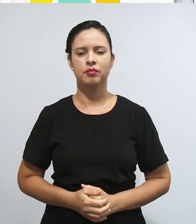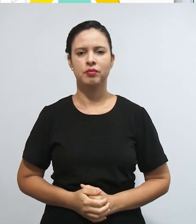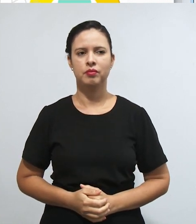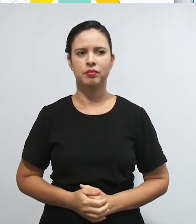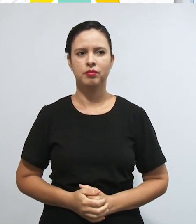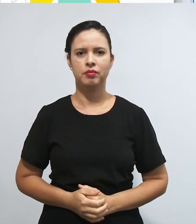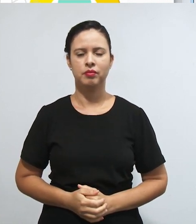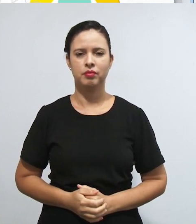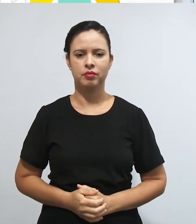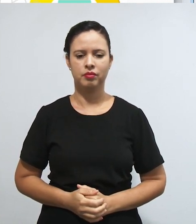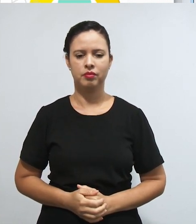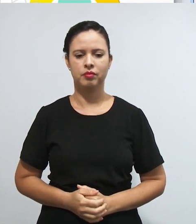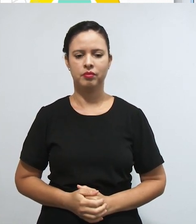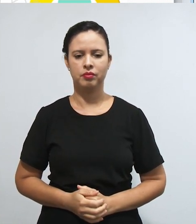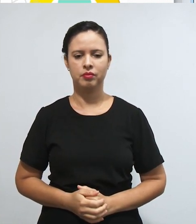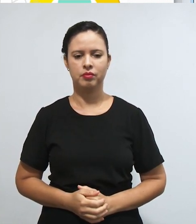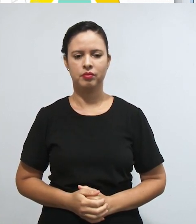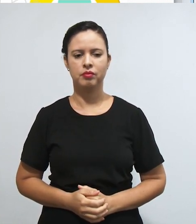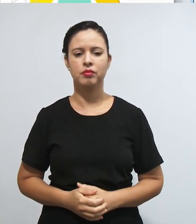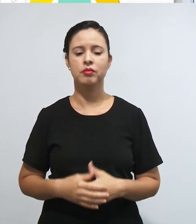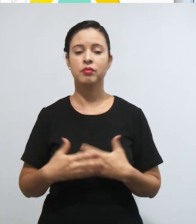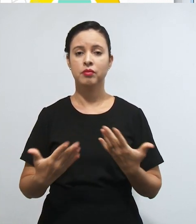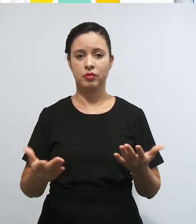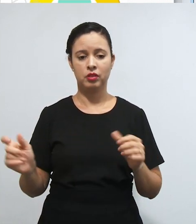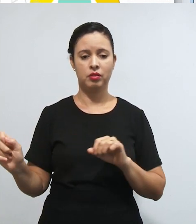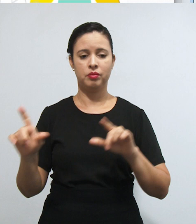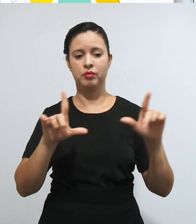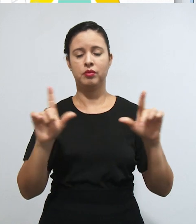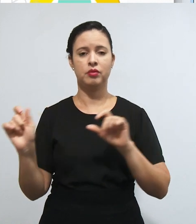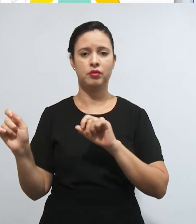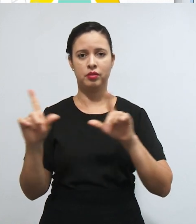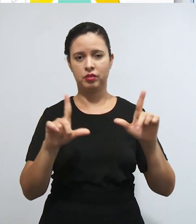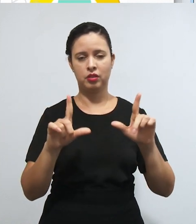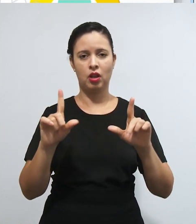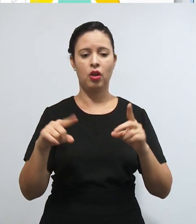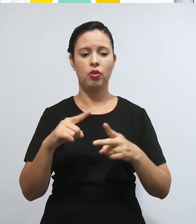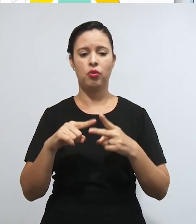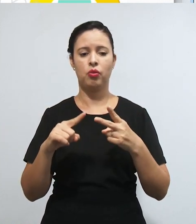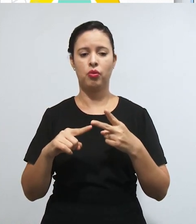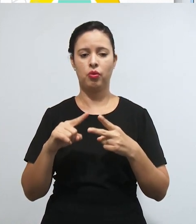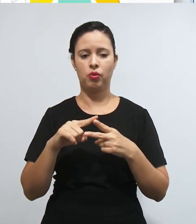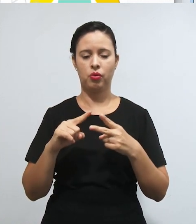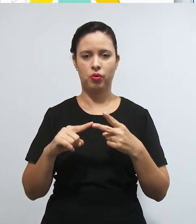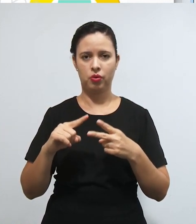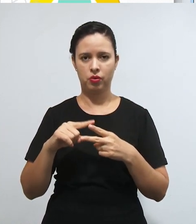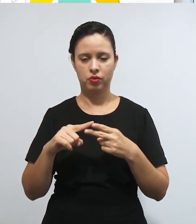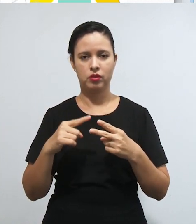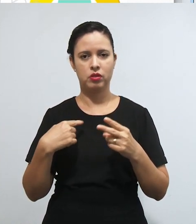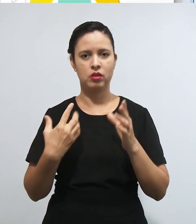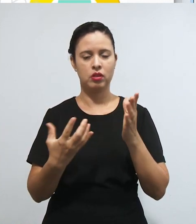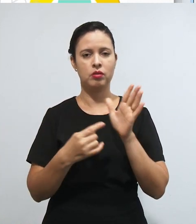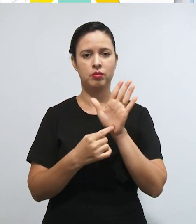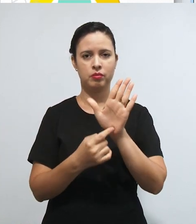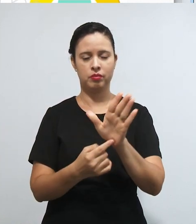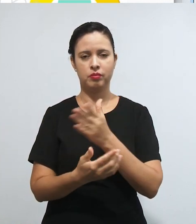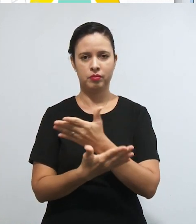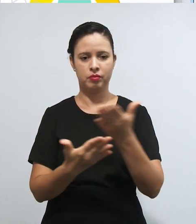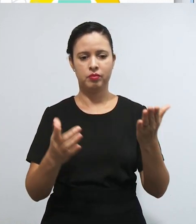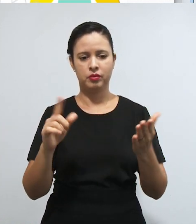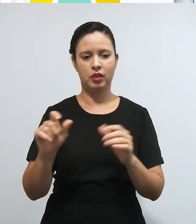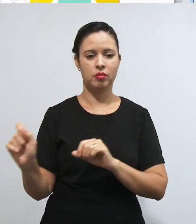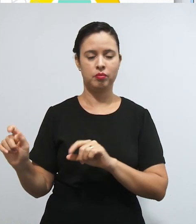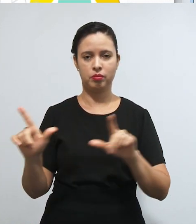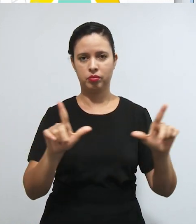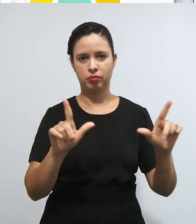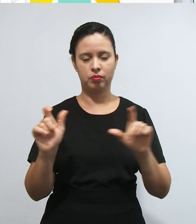Digamos que nessa aula de apresentação de slides, 2 pontos chaves eu queria mostrar para vocês, que é a